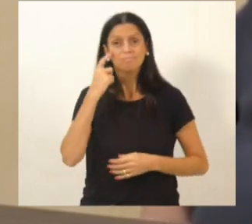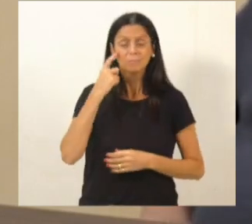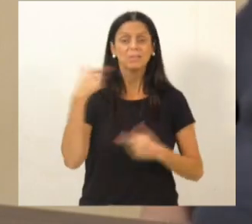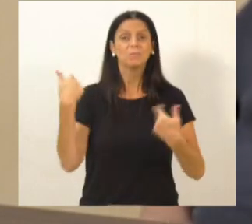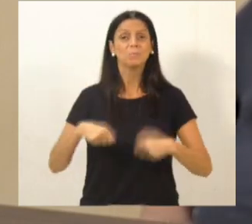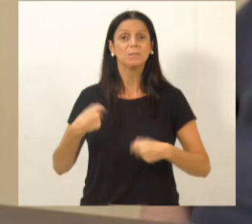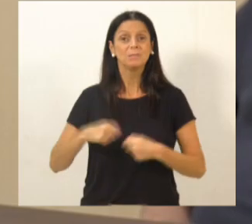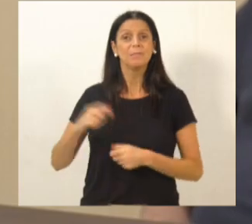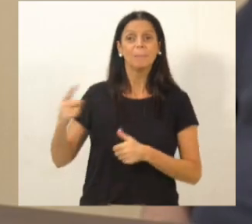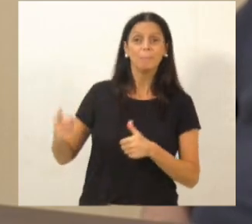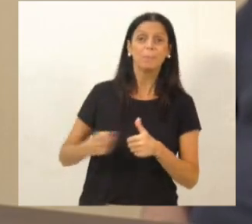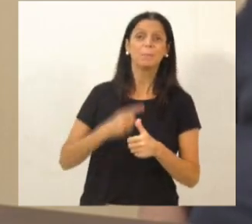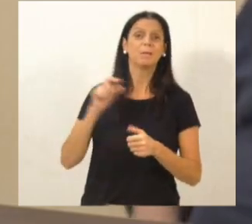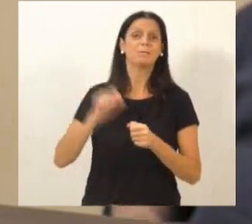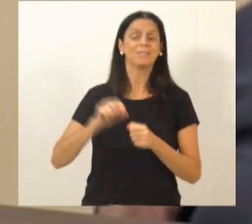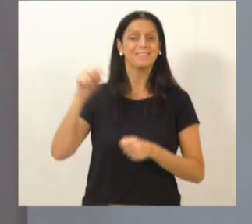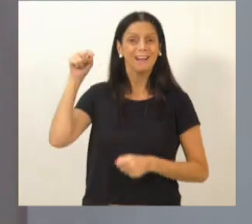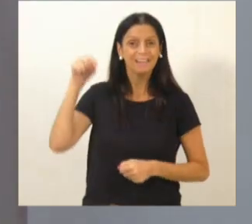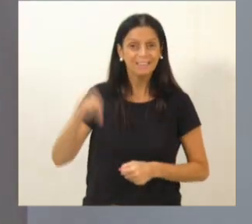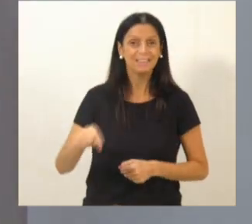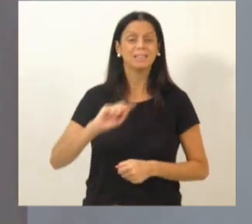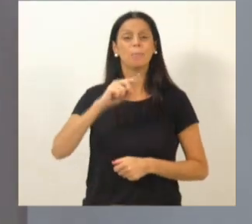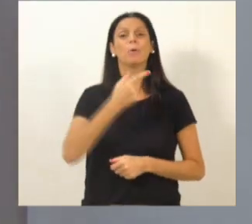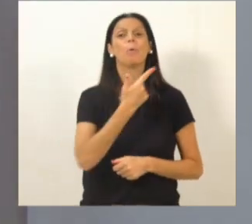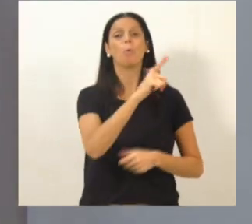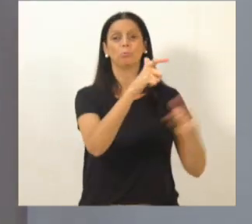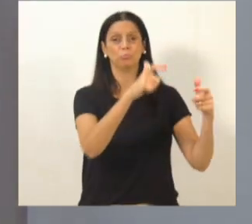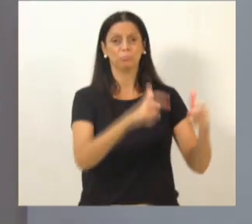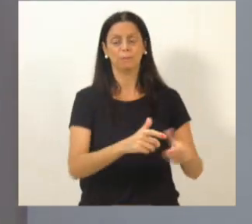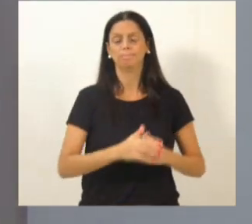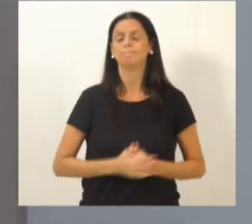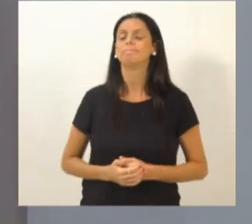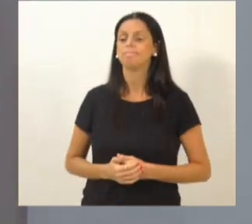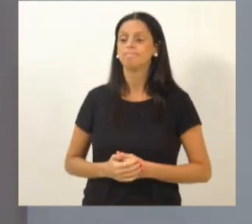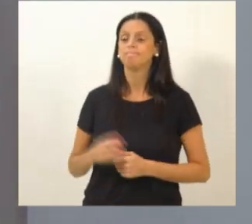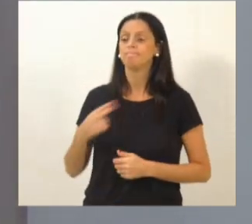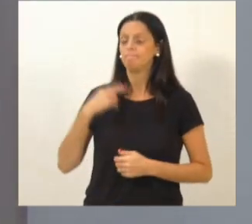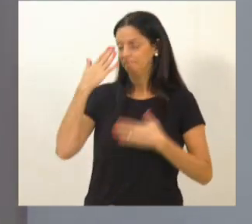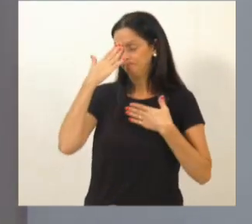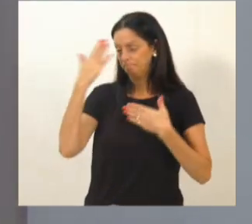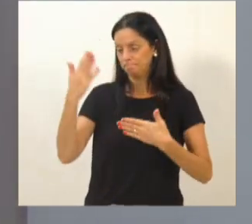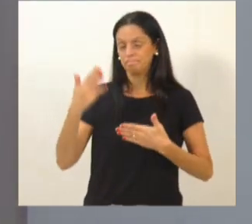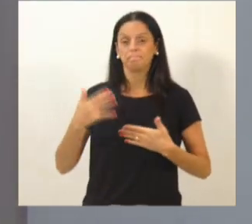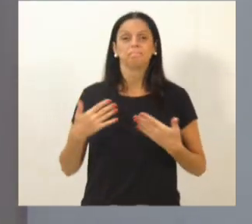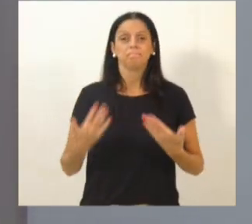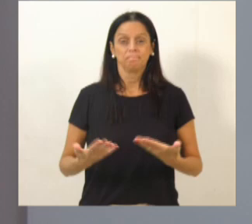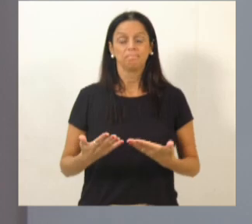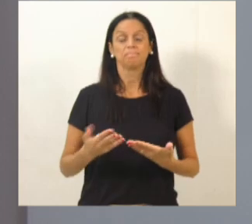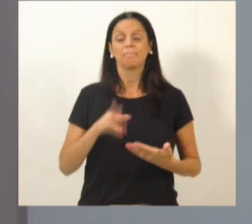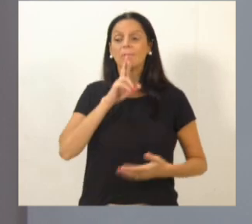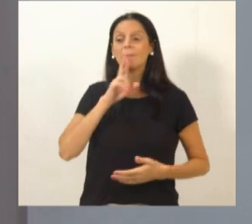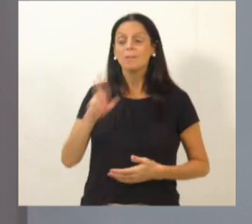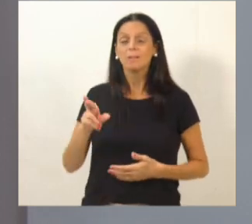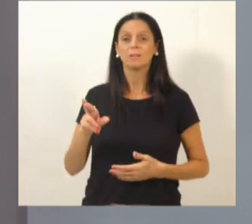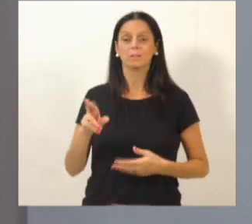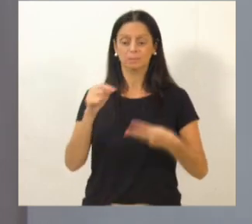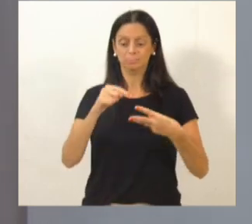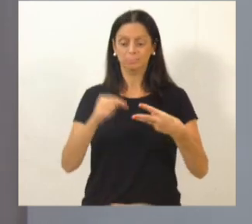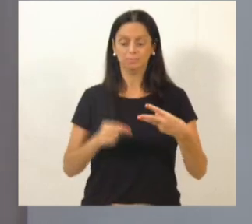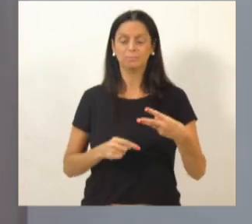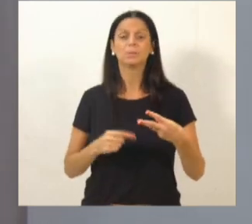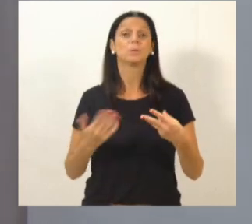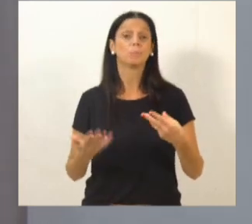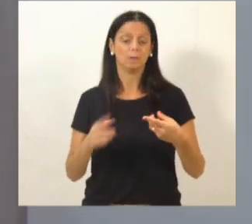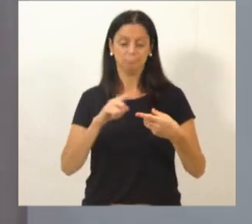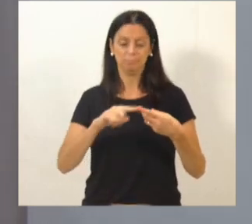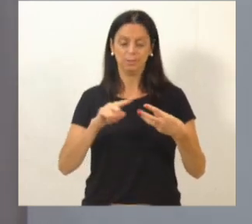e habitação para as pessoas? Obrigado. Obrigado, senhor vereador. Bom, acho que a grande resposta dessas perguntas todas